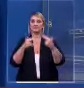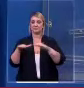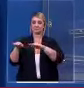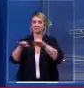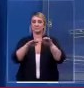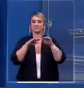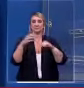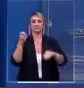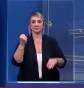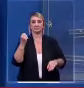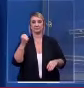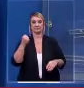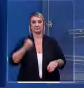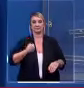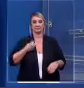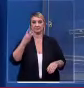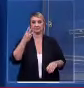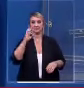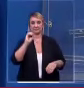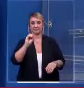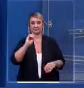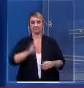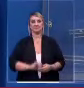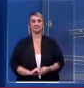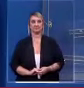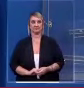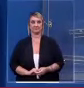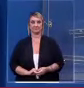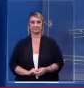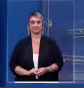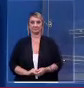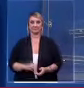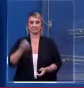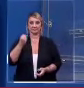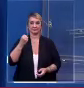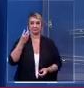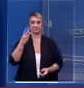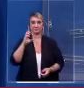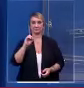igual. Bola branca, número 30. Branca, 30.